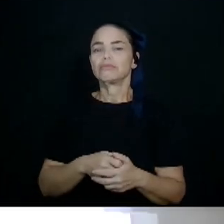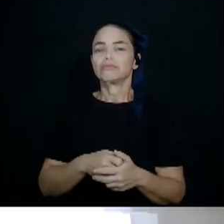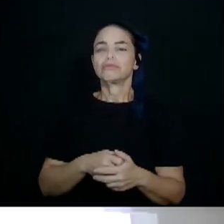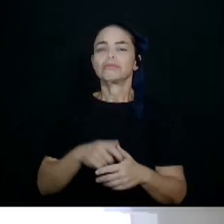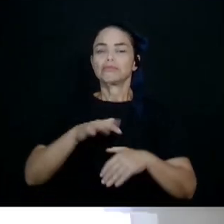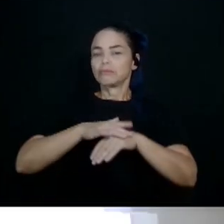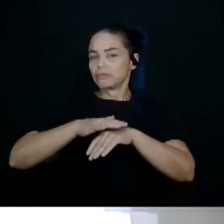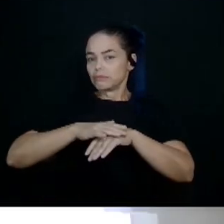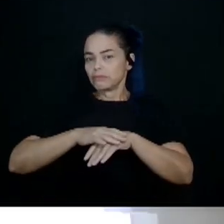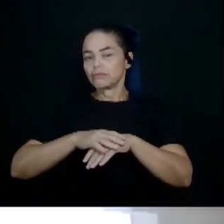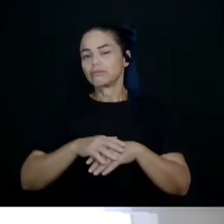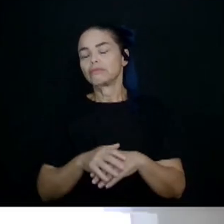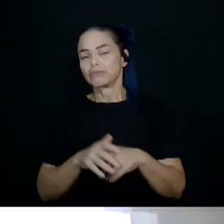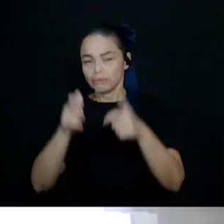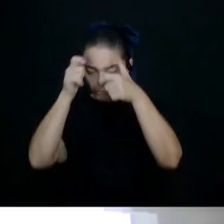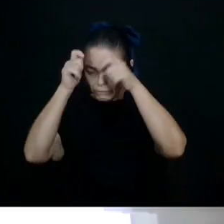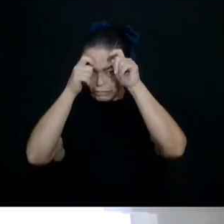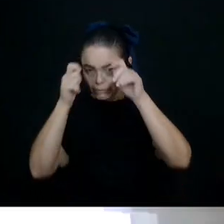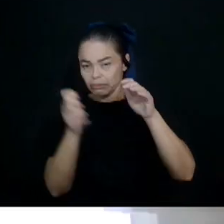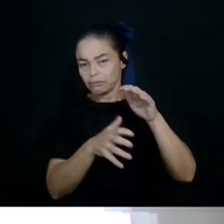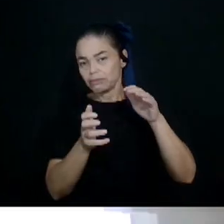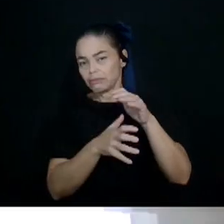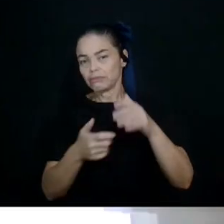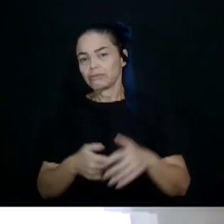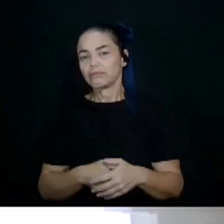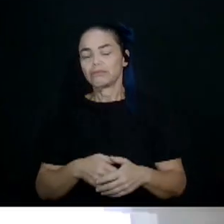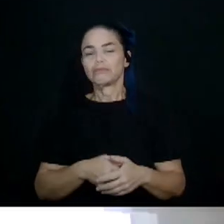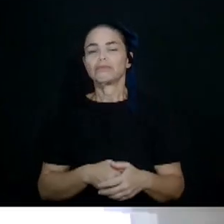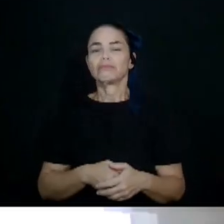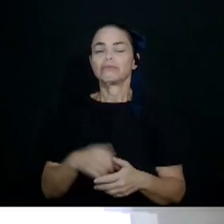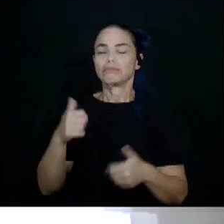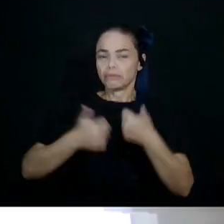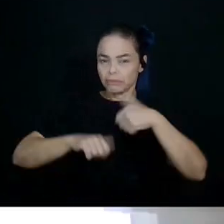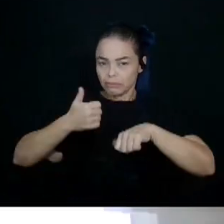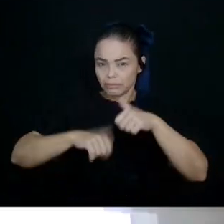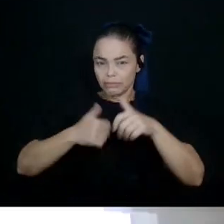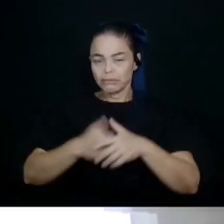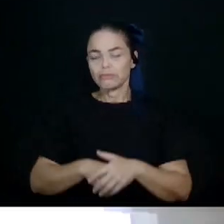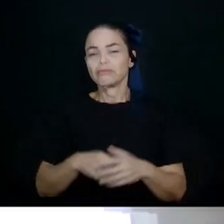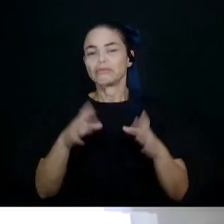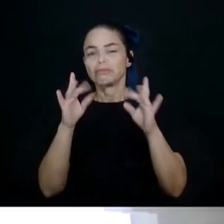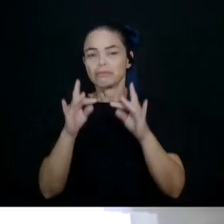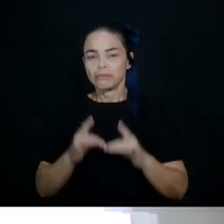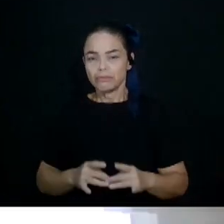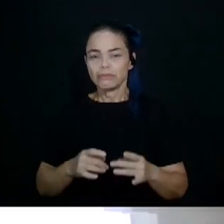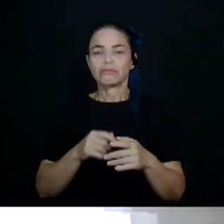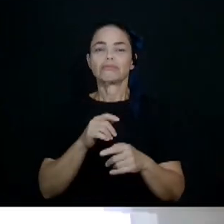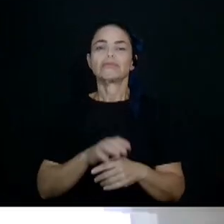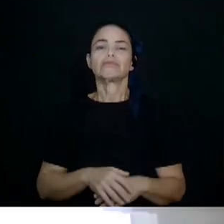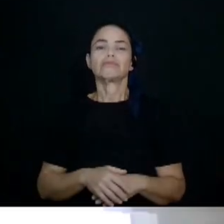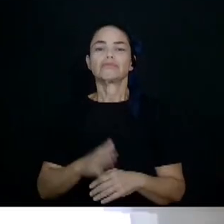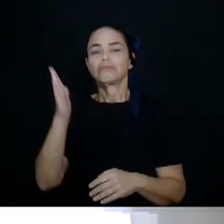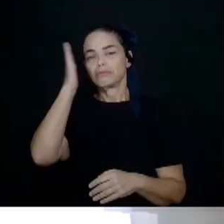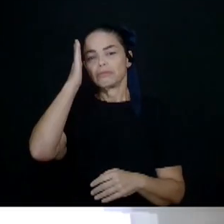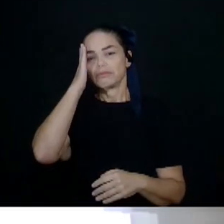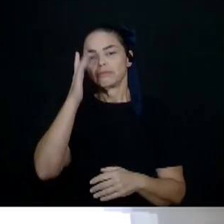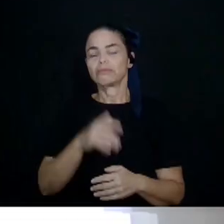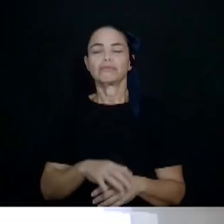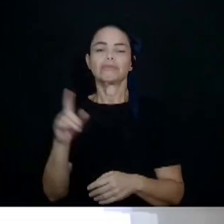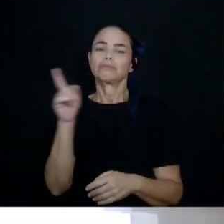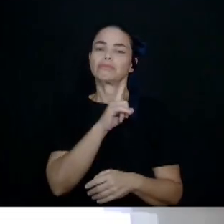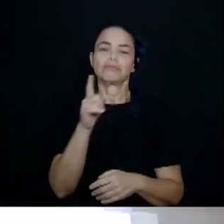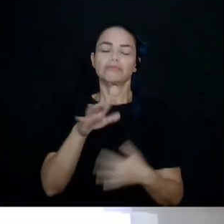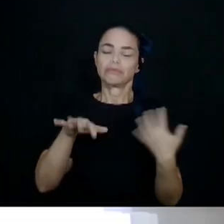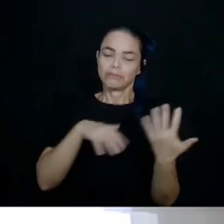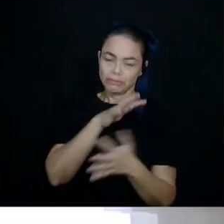transtorno de acumulação. Mas, claro, uma avaliação detalhada e cuidadosa vai entender que aquilo não é uma bagunça de